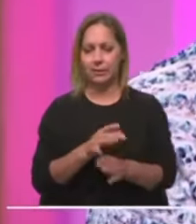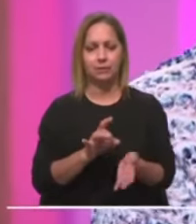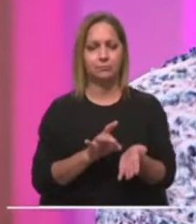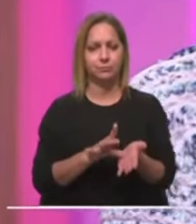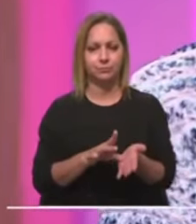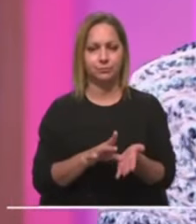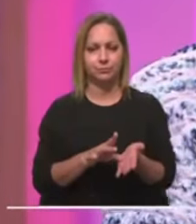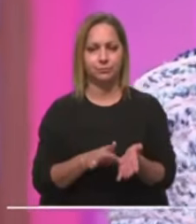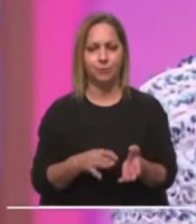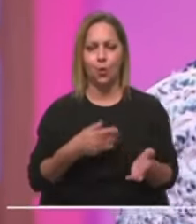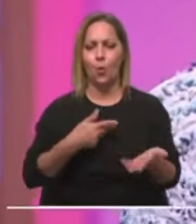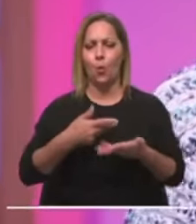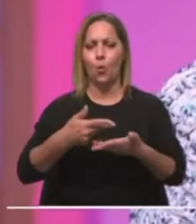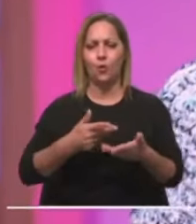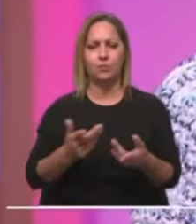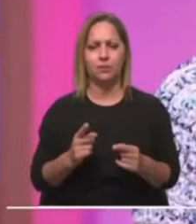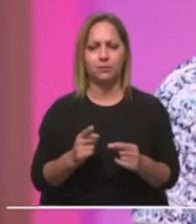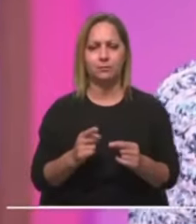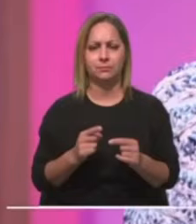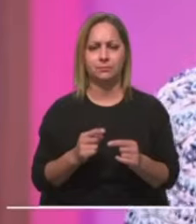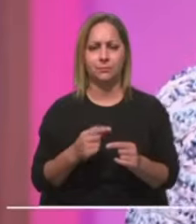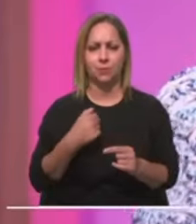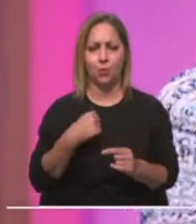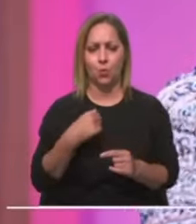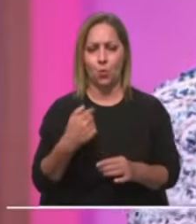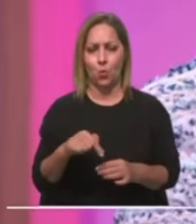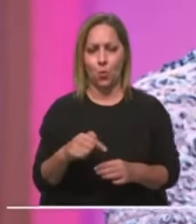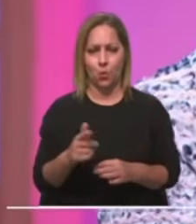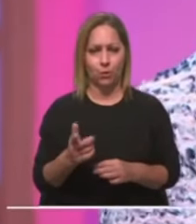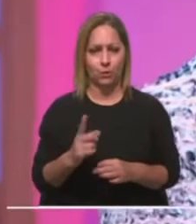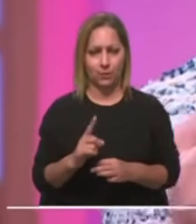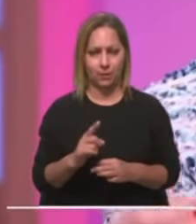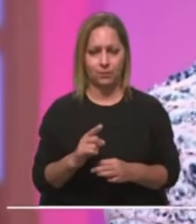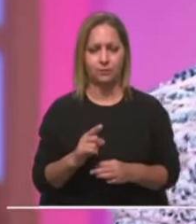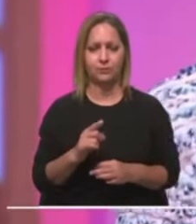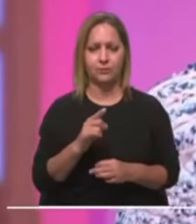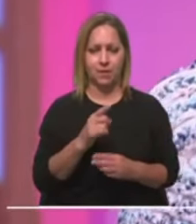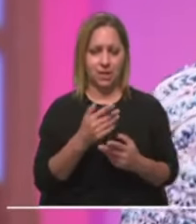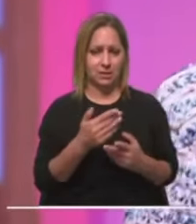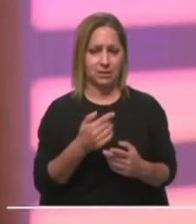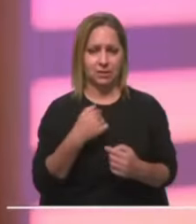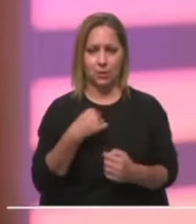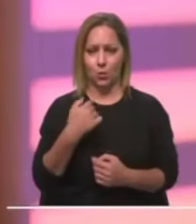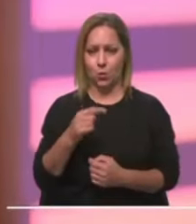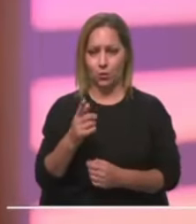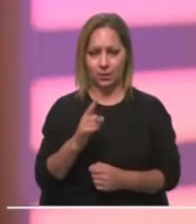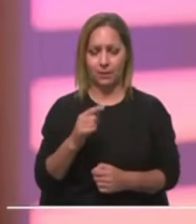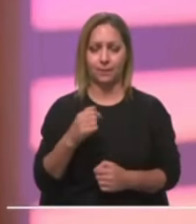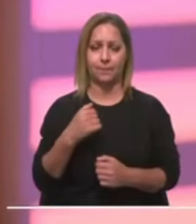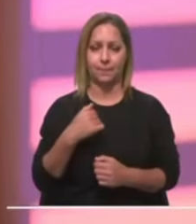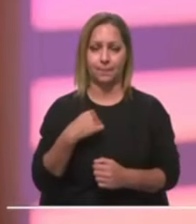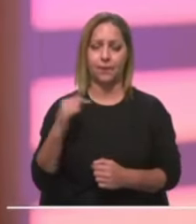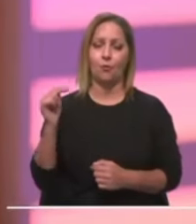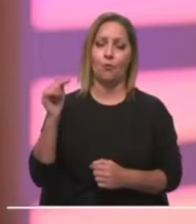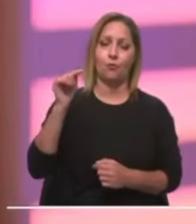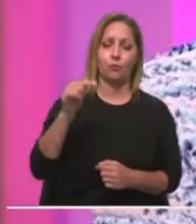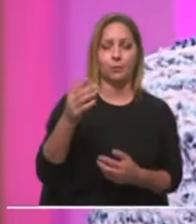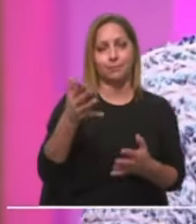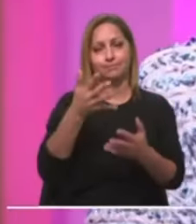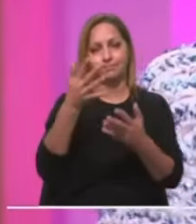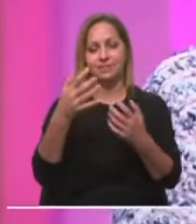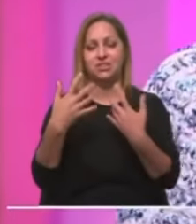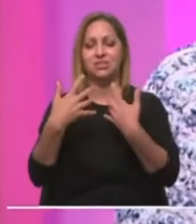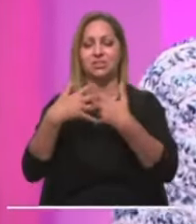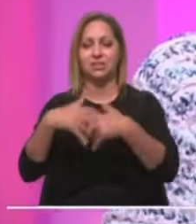hou não vamos aqui fazer caso se calhar único mesmo nesses moldes eu fui ao pseudo ao sindicato que havia na altura que me